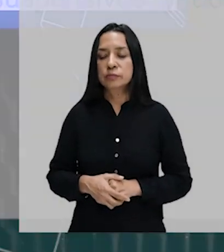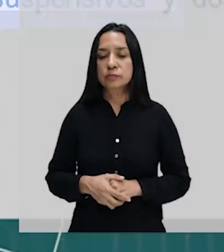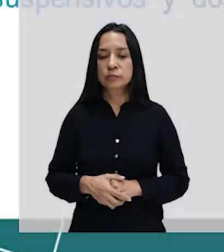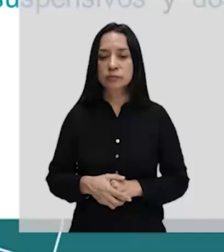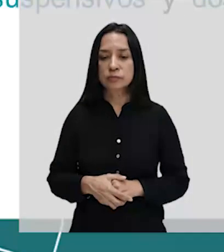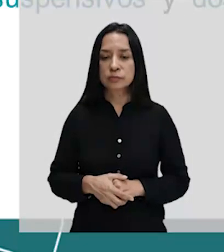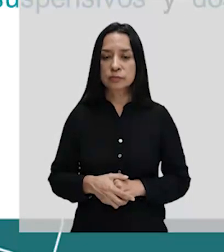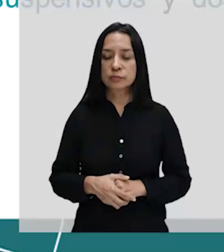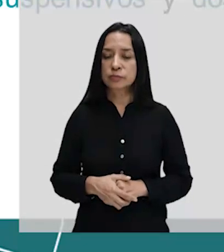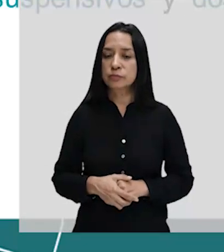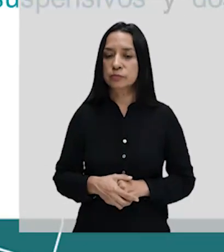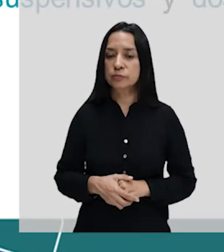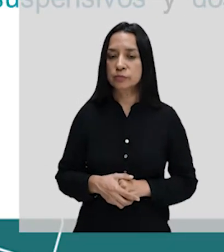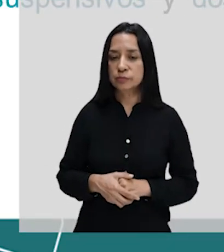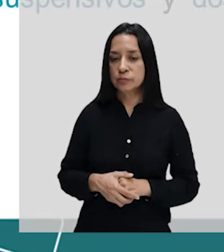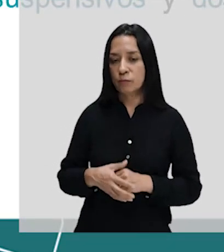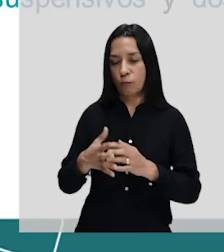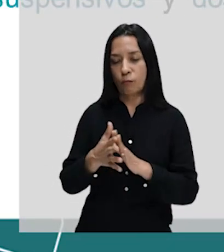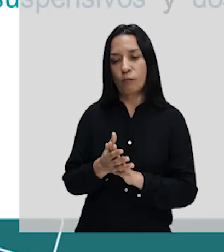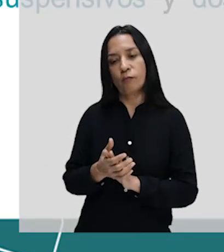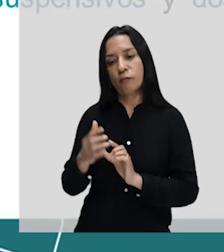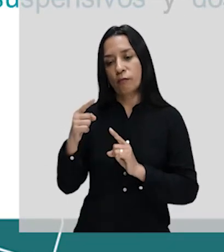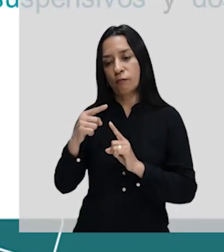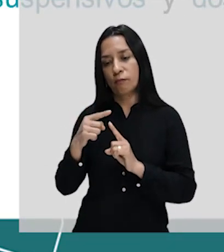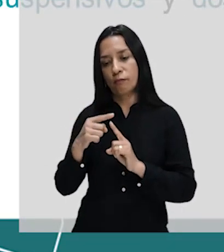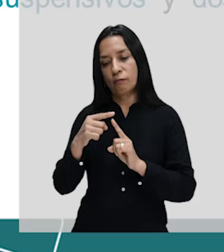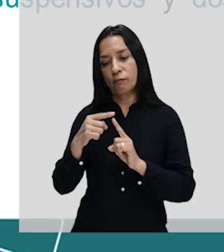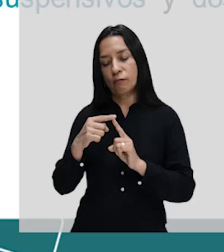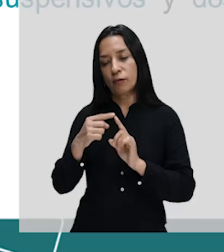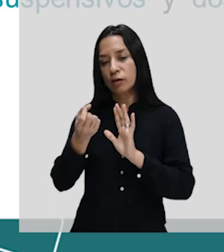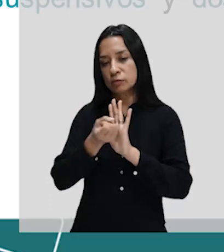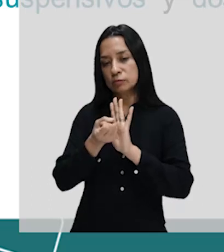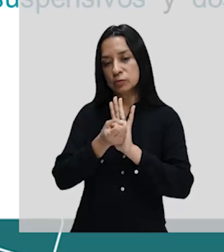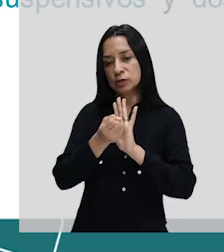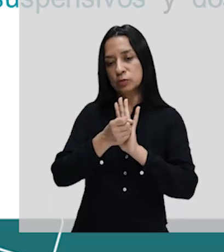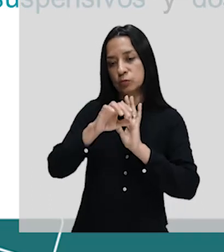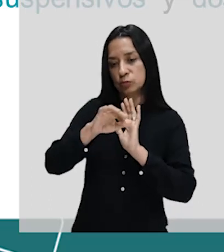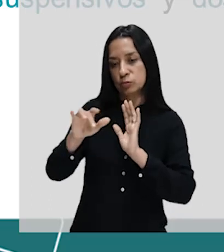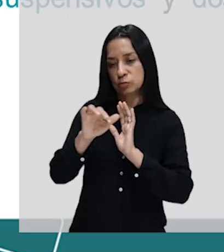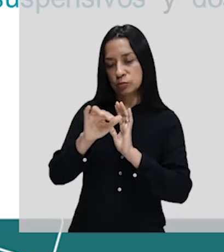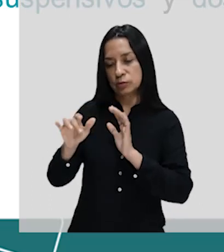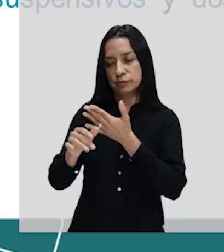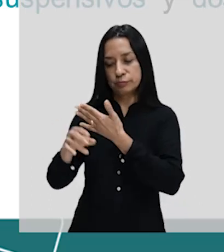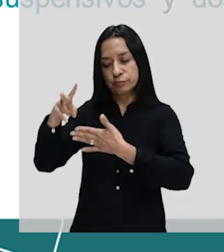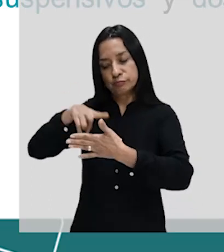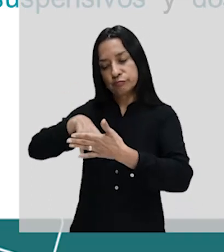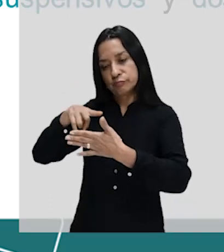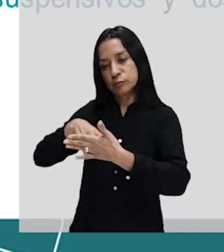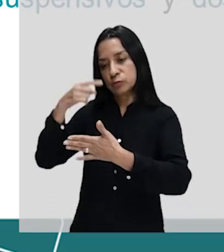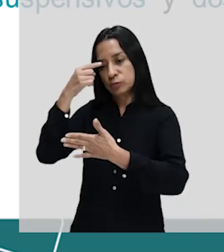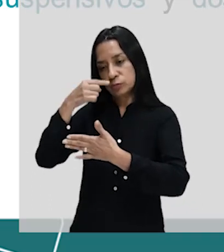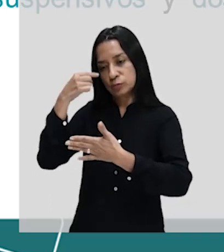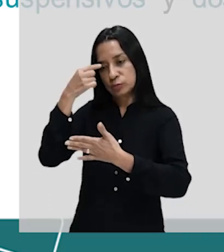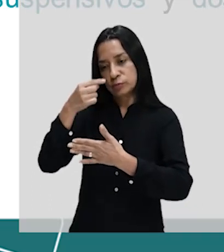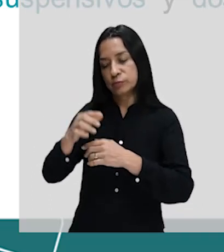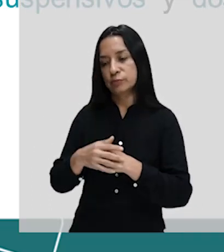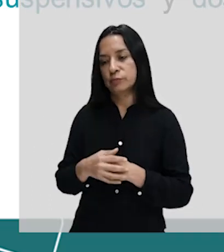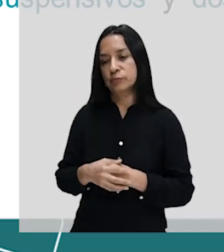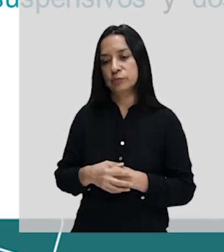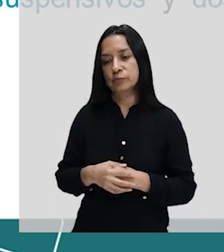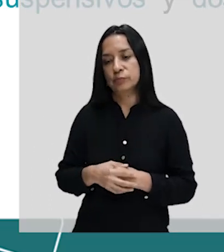Segundo quantos signos ortográficos se ocupam para uma sola tarefa, se podem dividir em 2